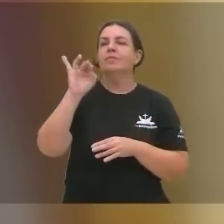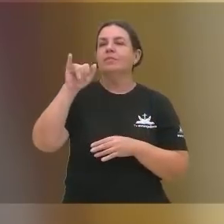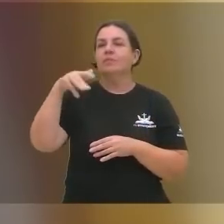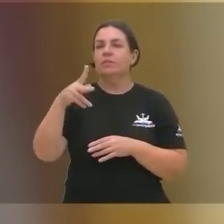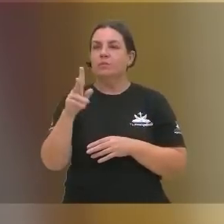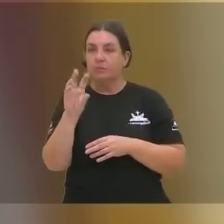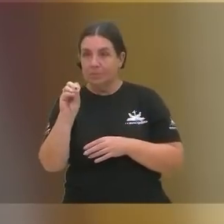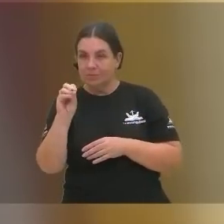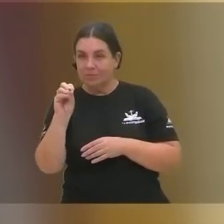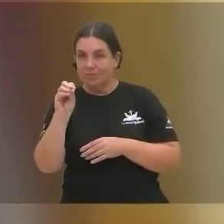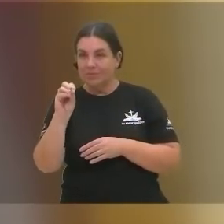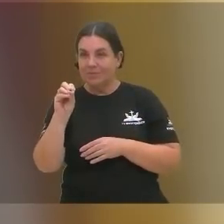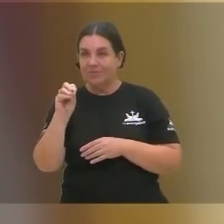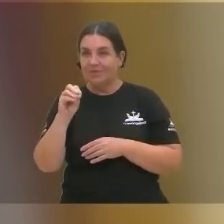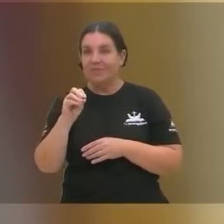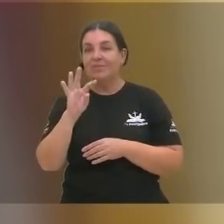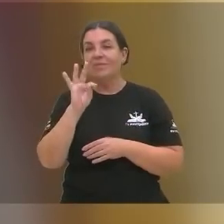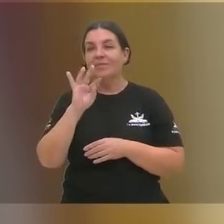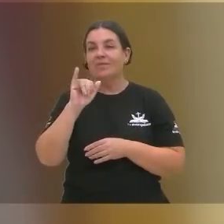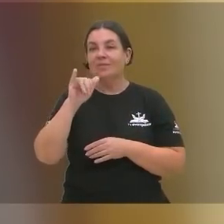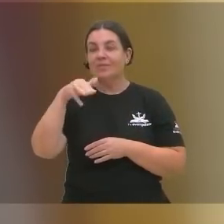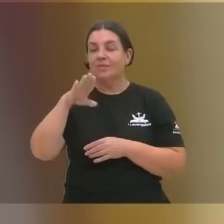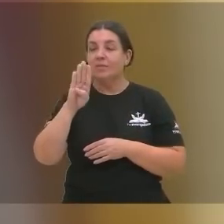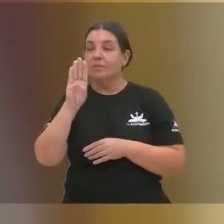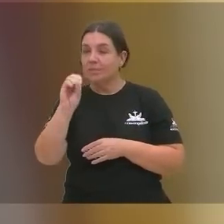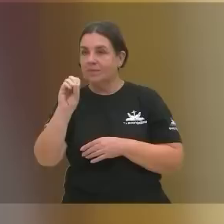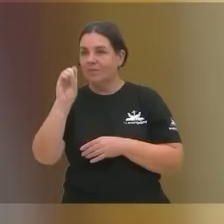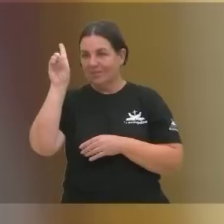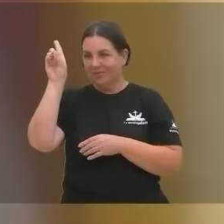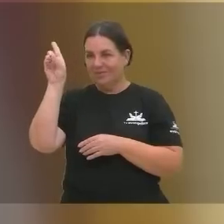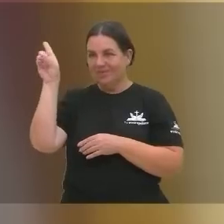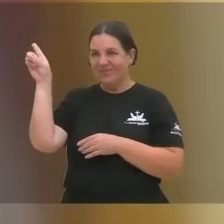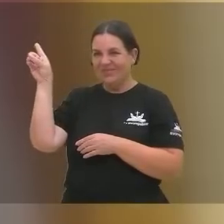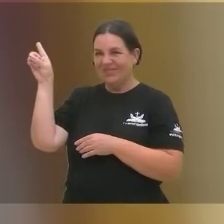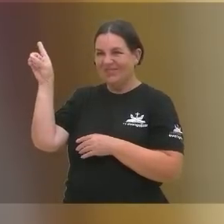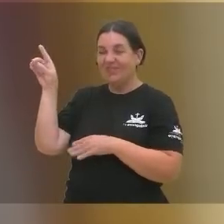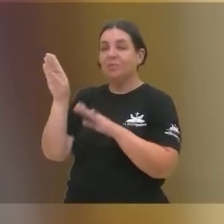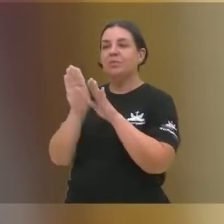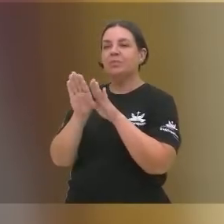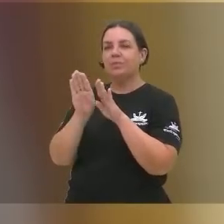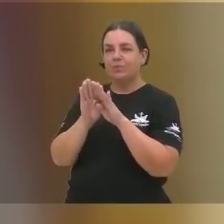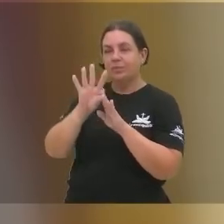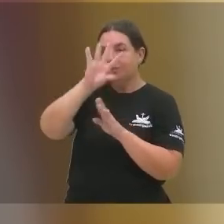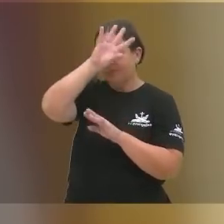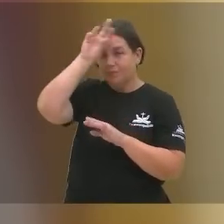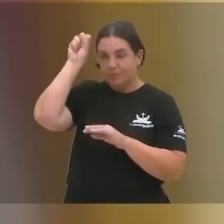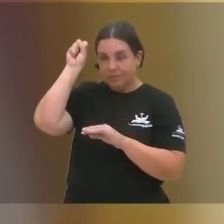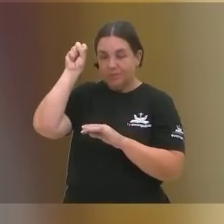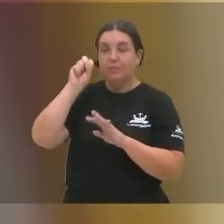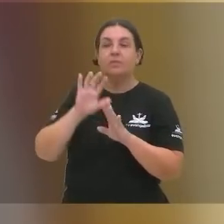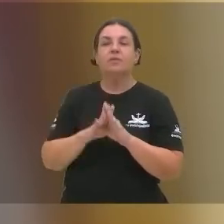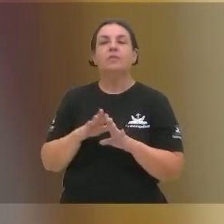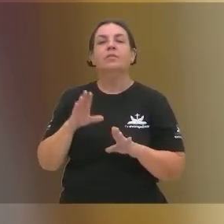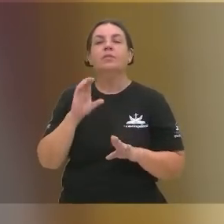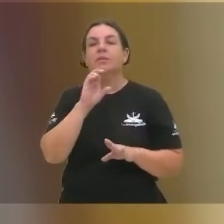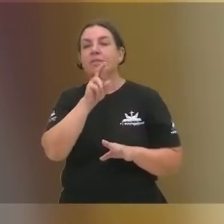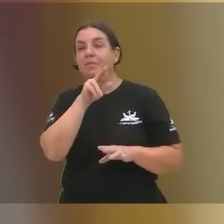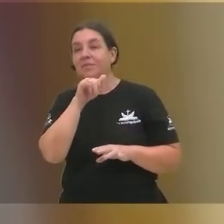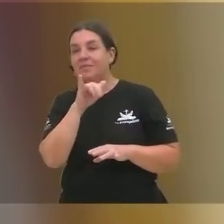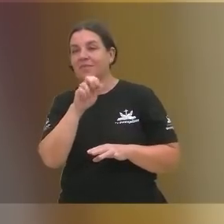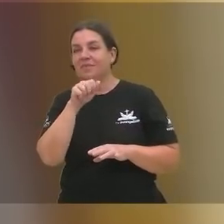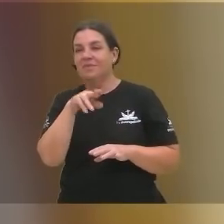Catarina Clarice Pereira de Pirapora Mato Grosso do Sul Cristiane Meireles